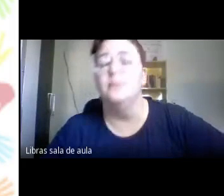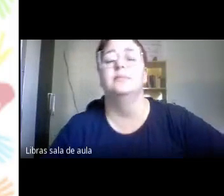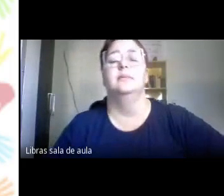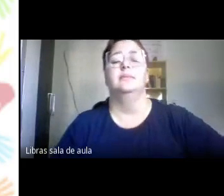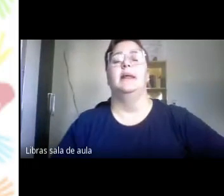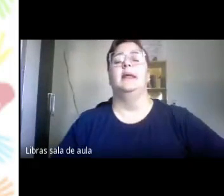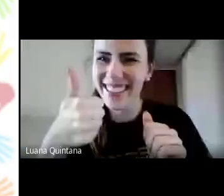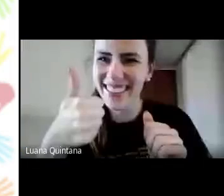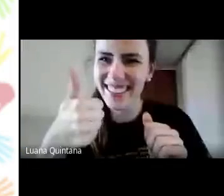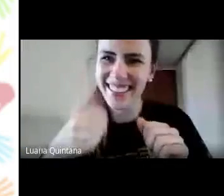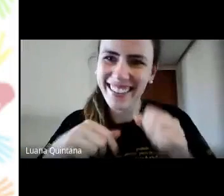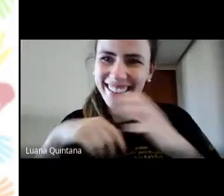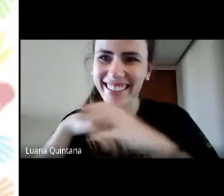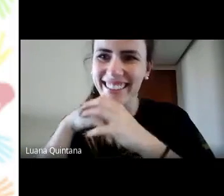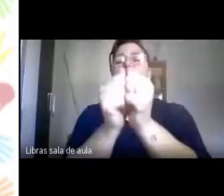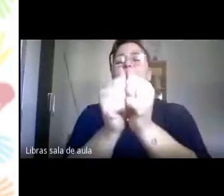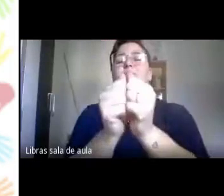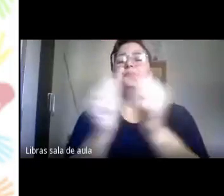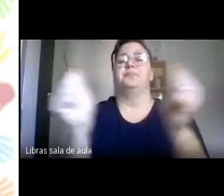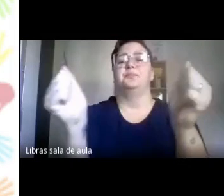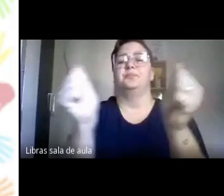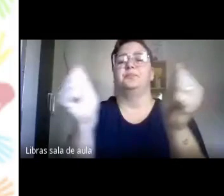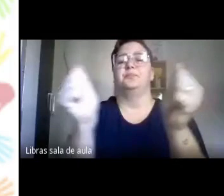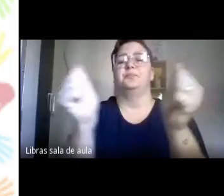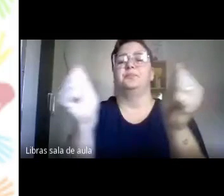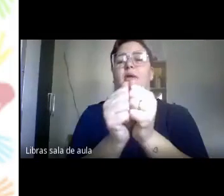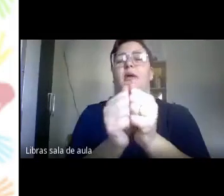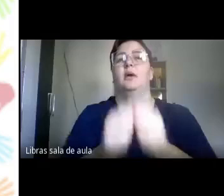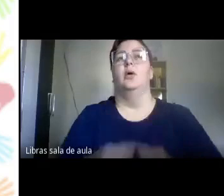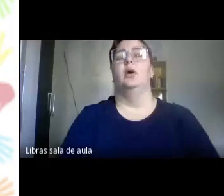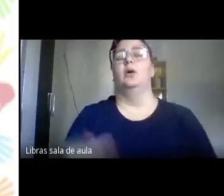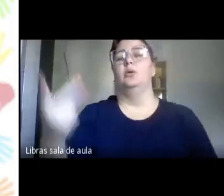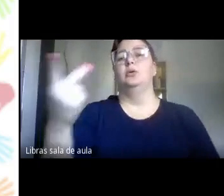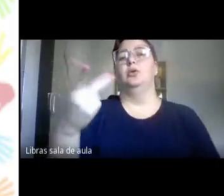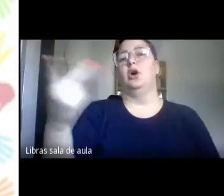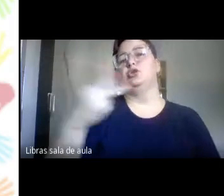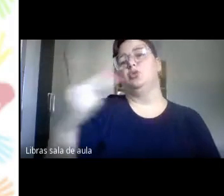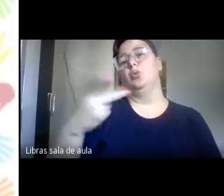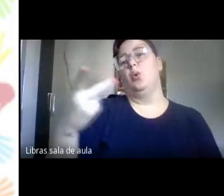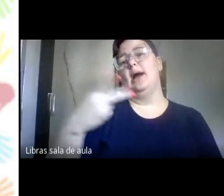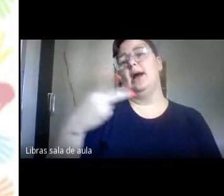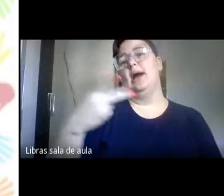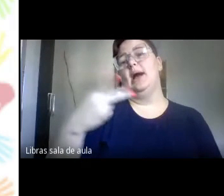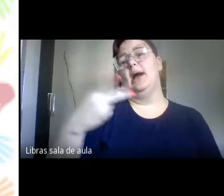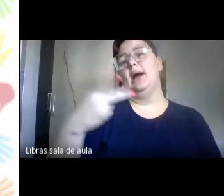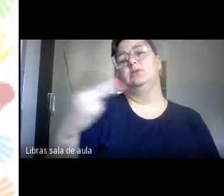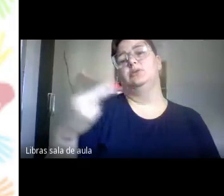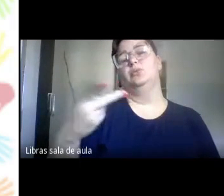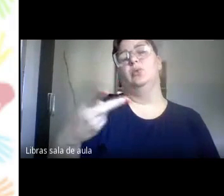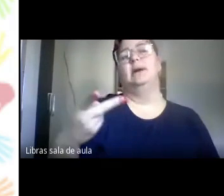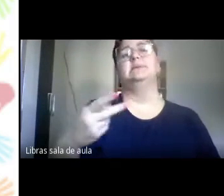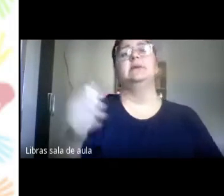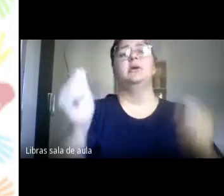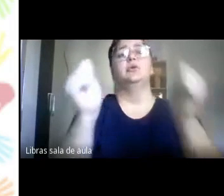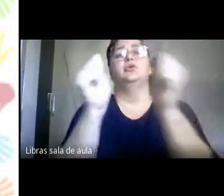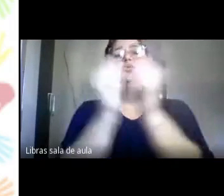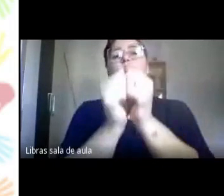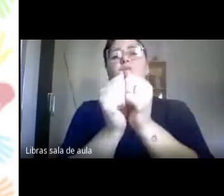Não? Ó, com. Ó, nós